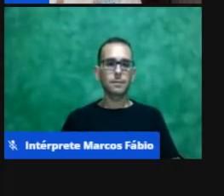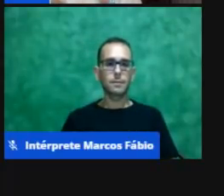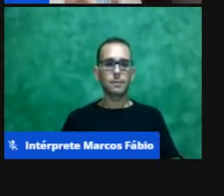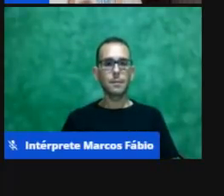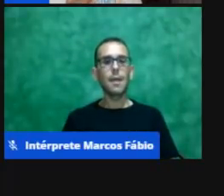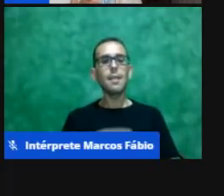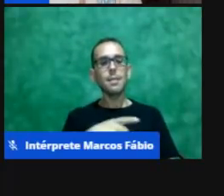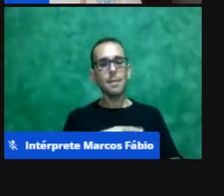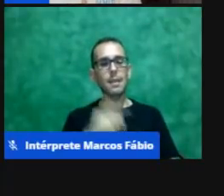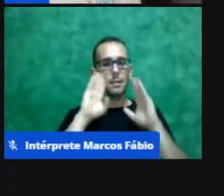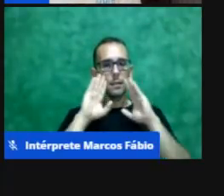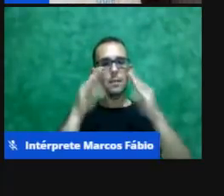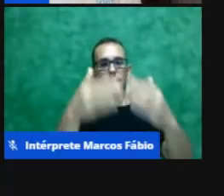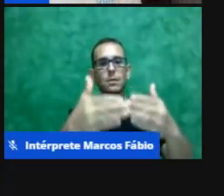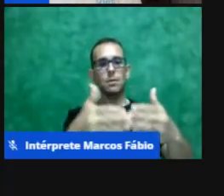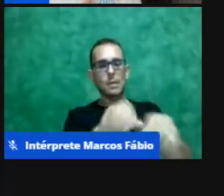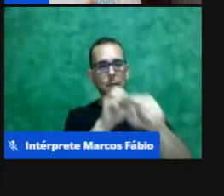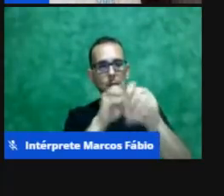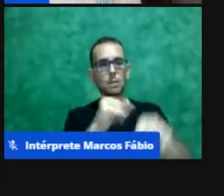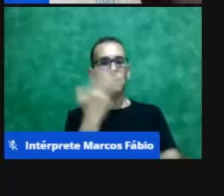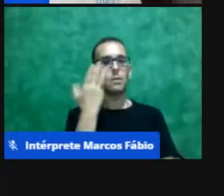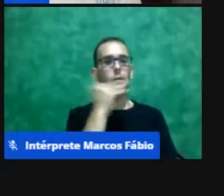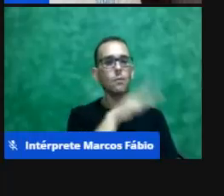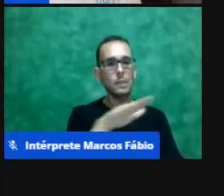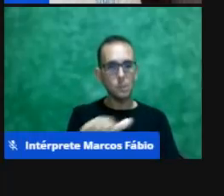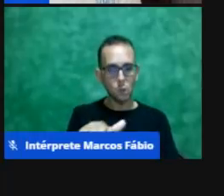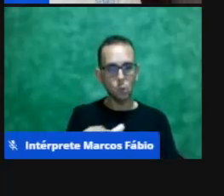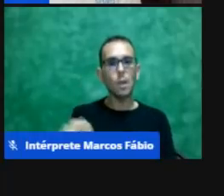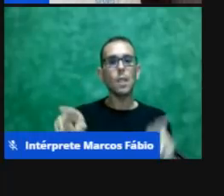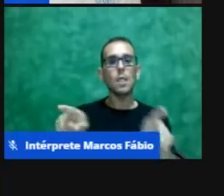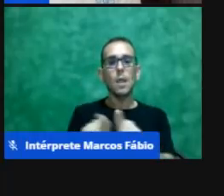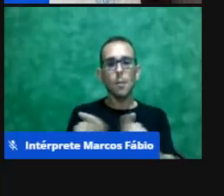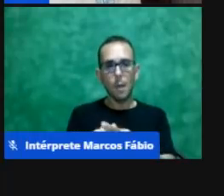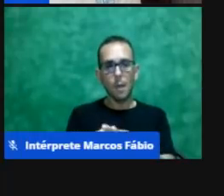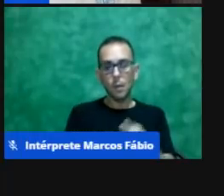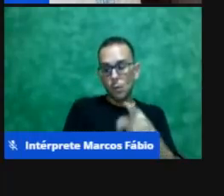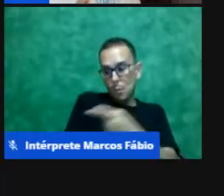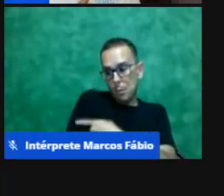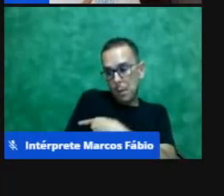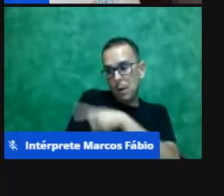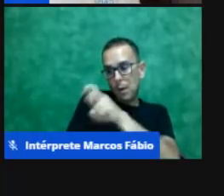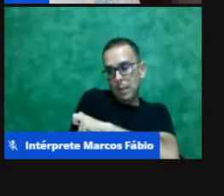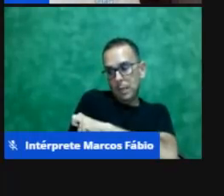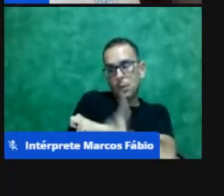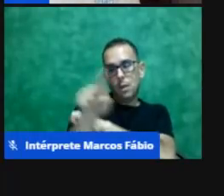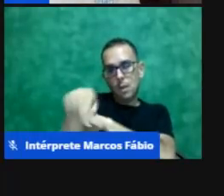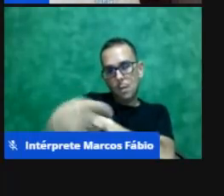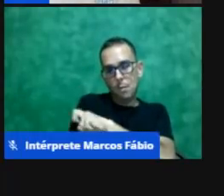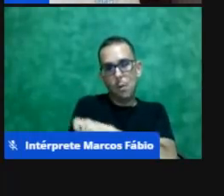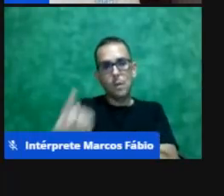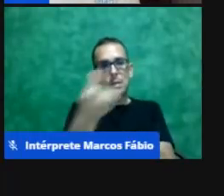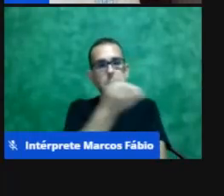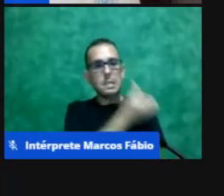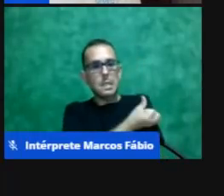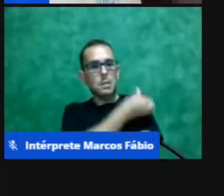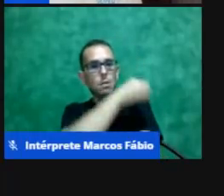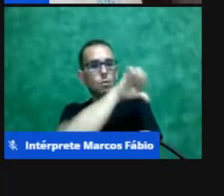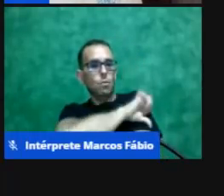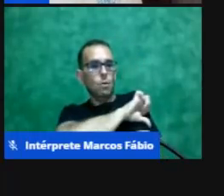Terão enfoque tanto a educação infantil, como o 1º ao 5º ano, e o 6º e o 9º